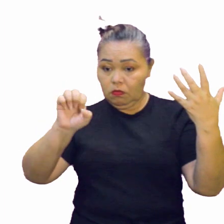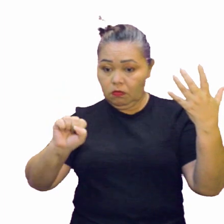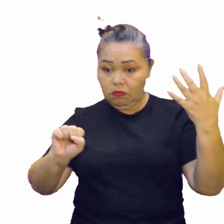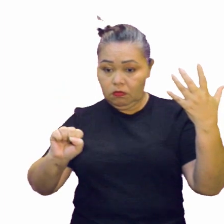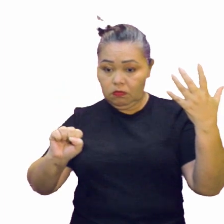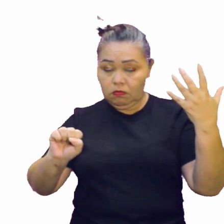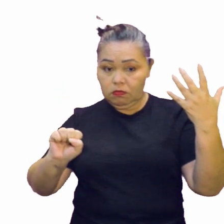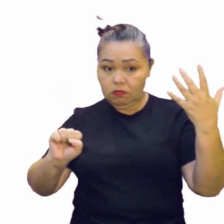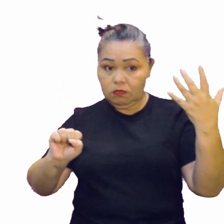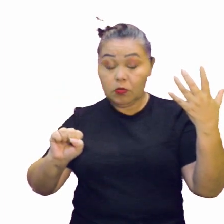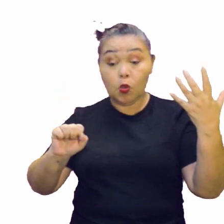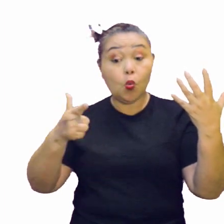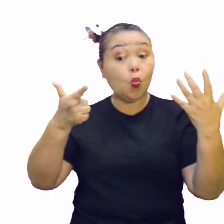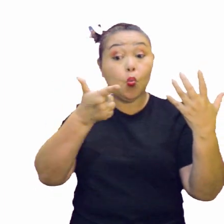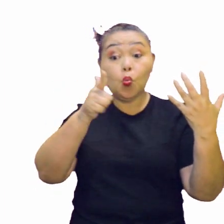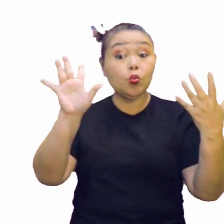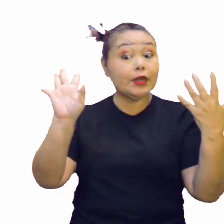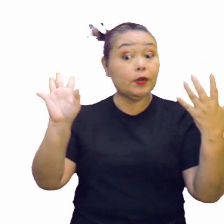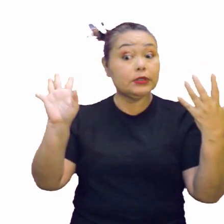Outra coisa,